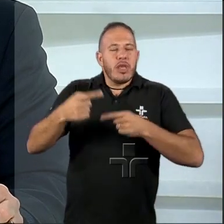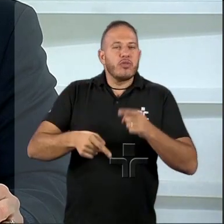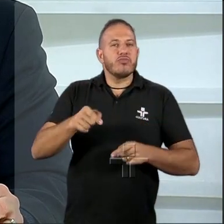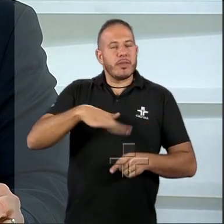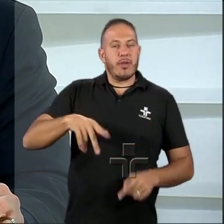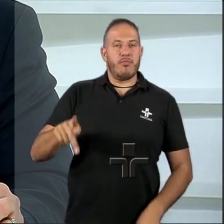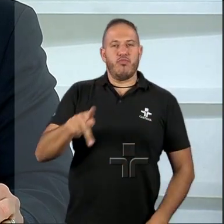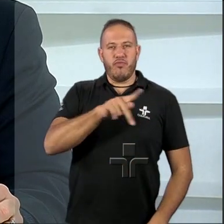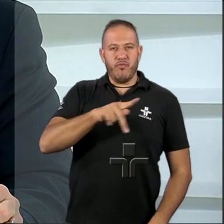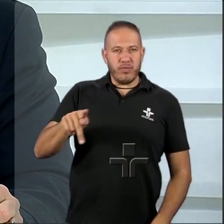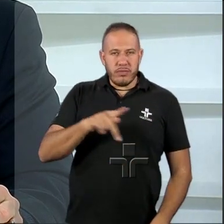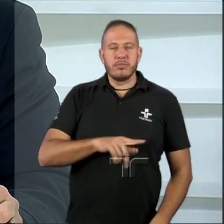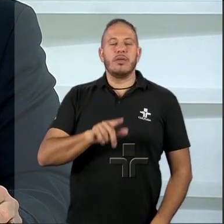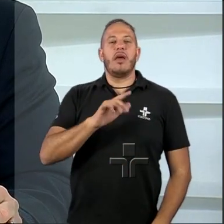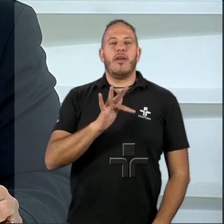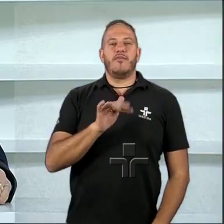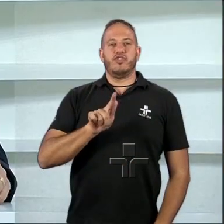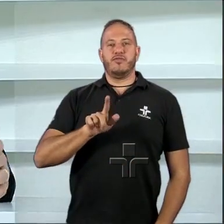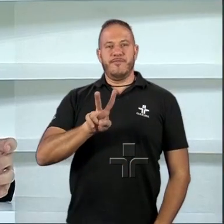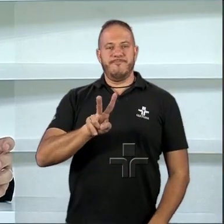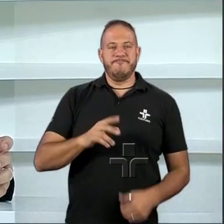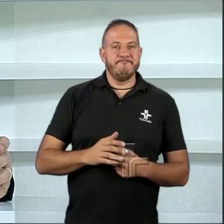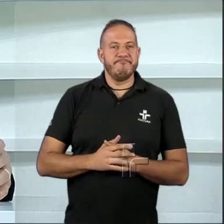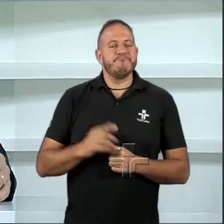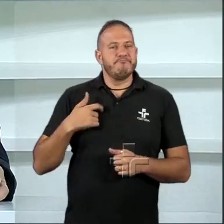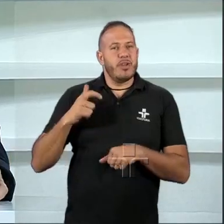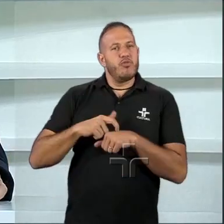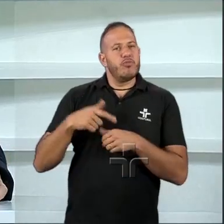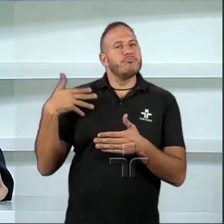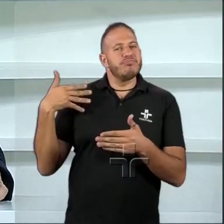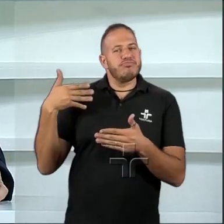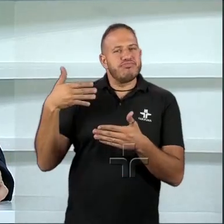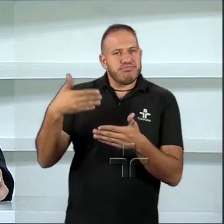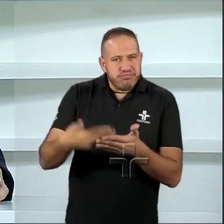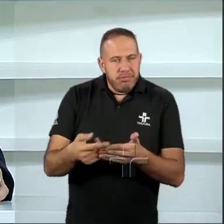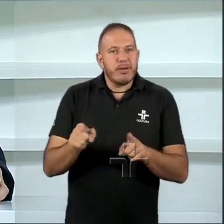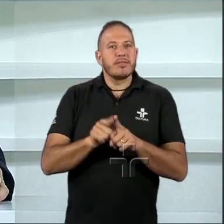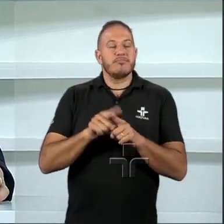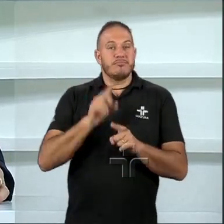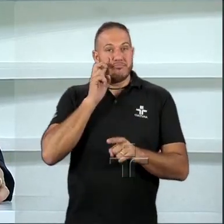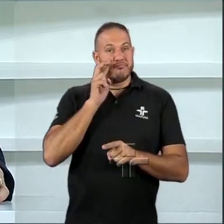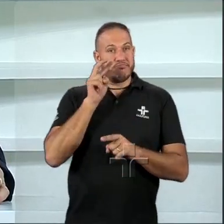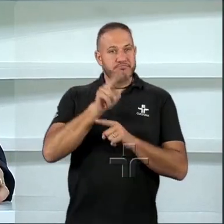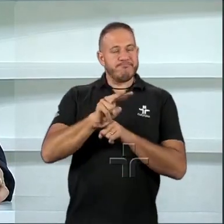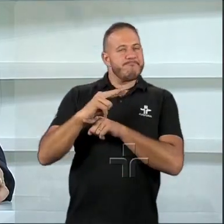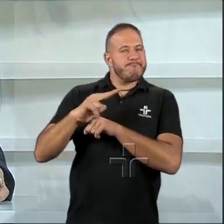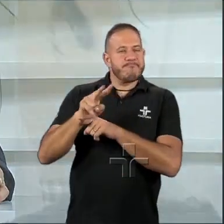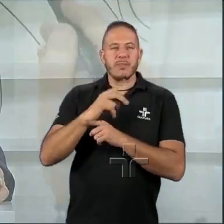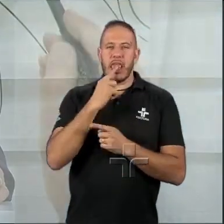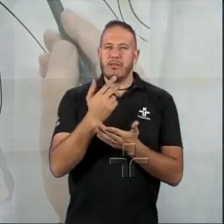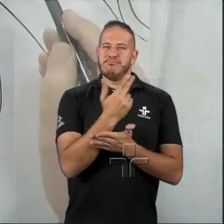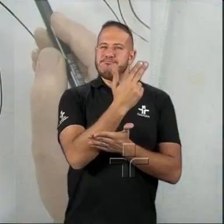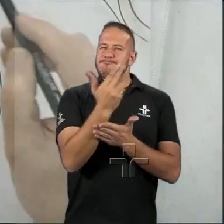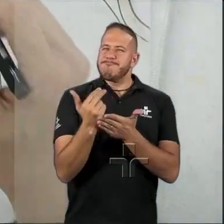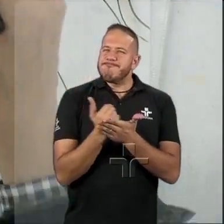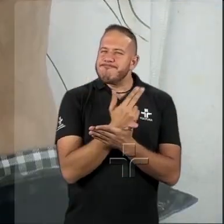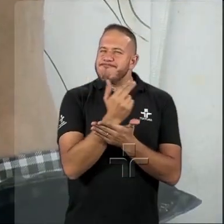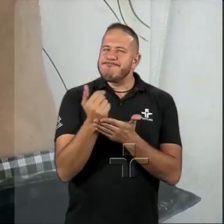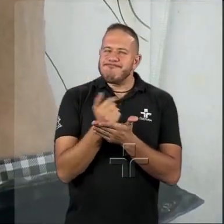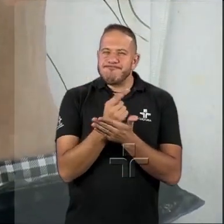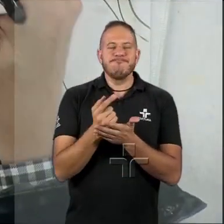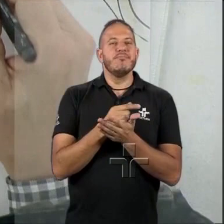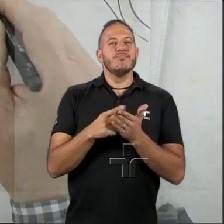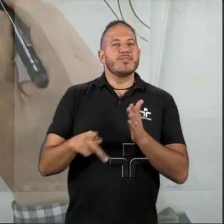da Fundação Getúlio Vargas. Ao longo do programa, somos supervisionados e caricaturados em tempo real pelo